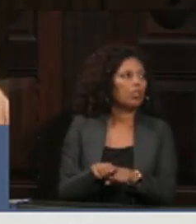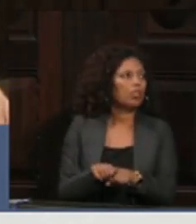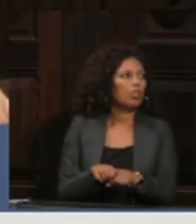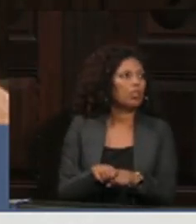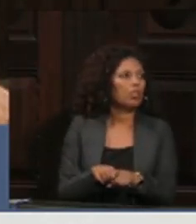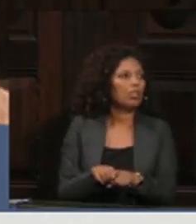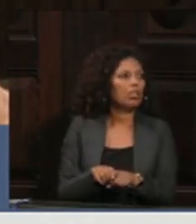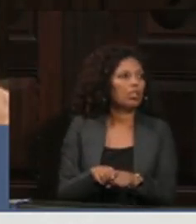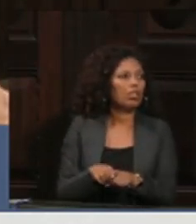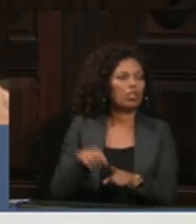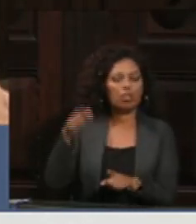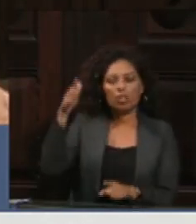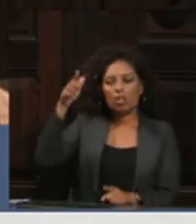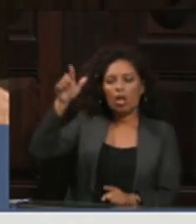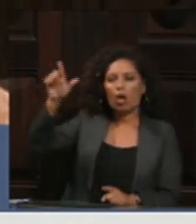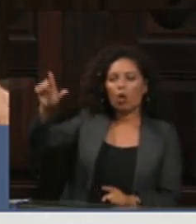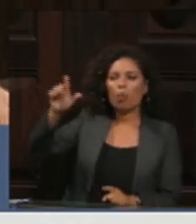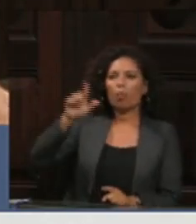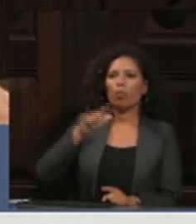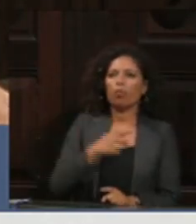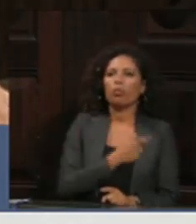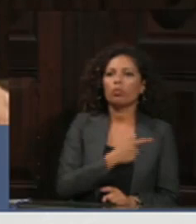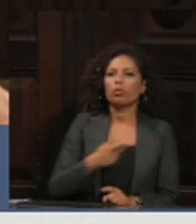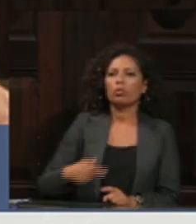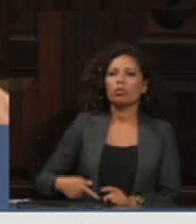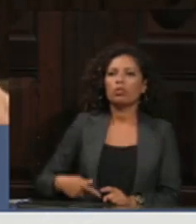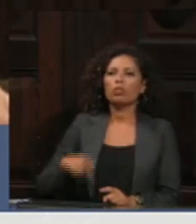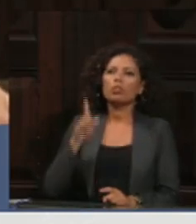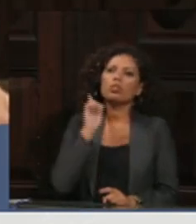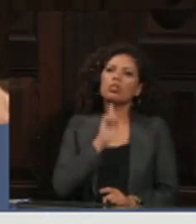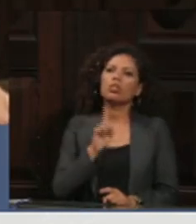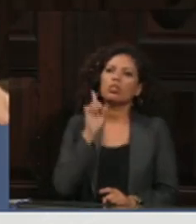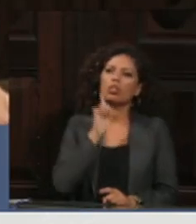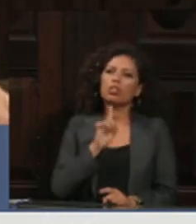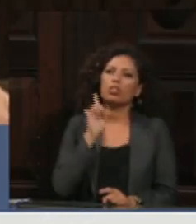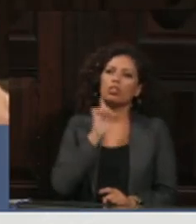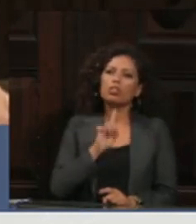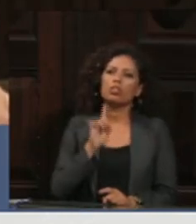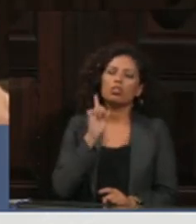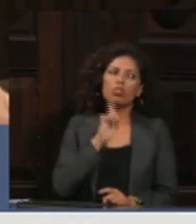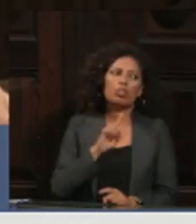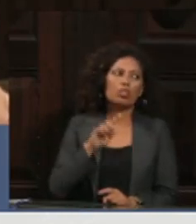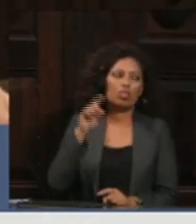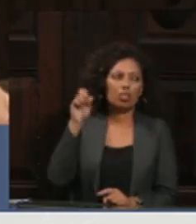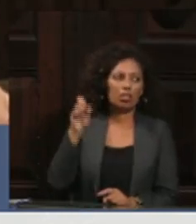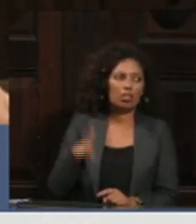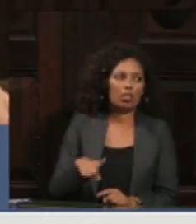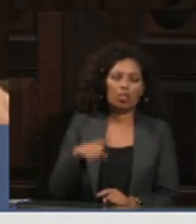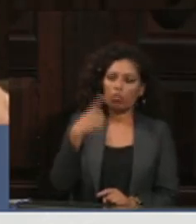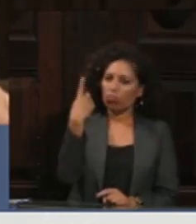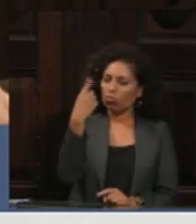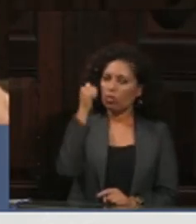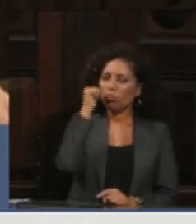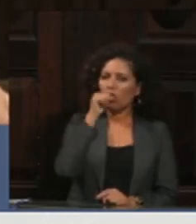que a próxima presidente dos Estados Unidos será uma